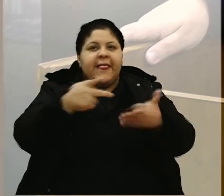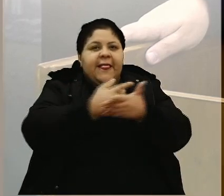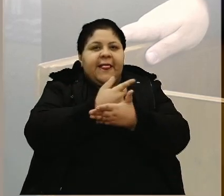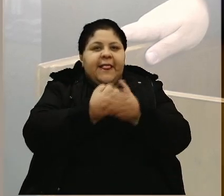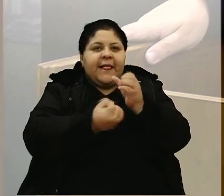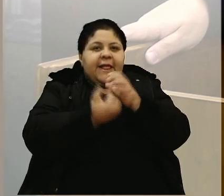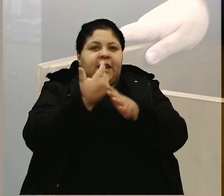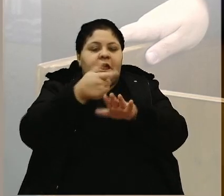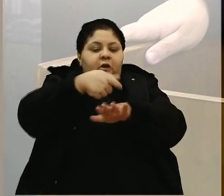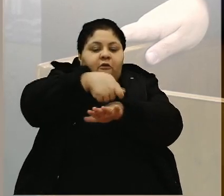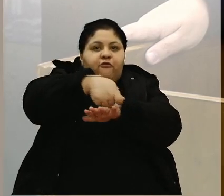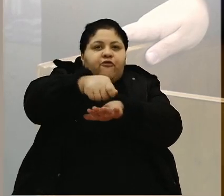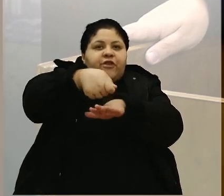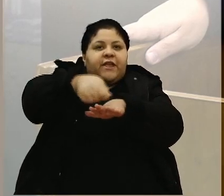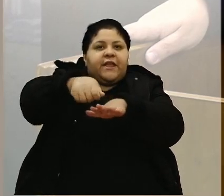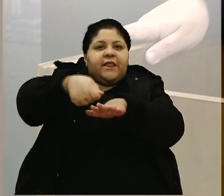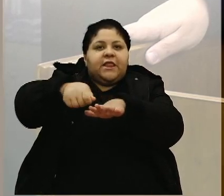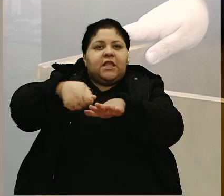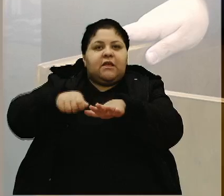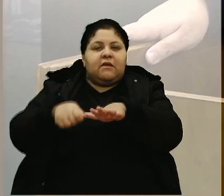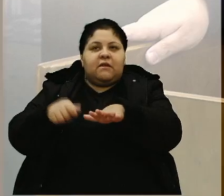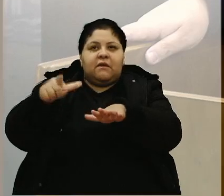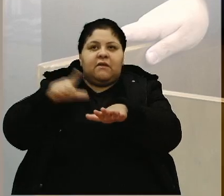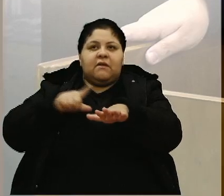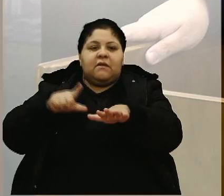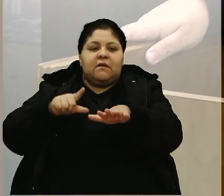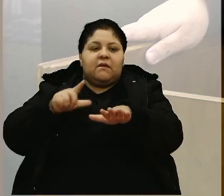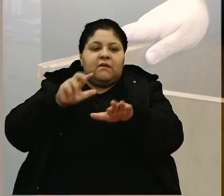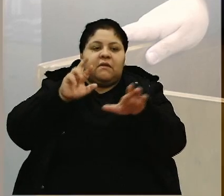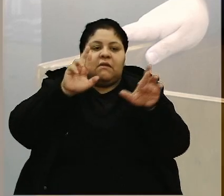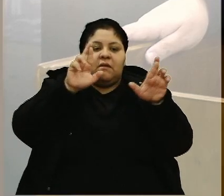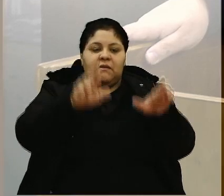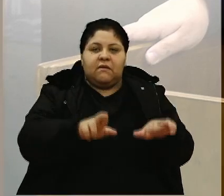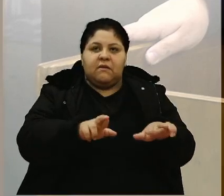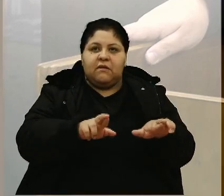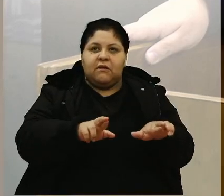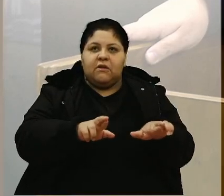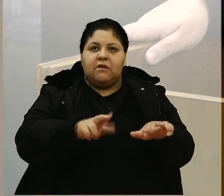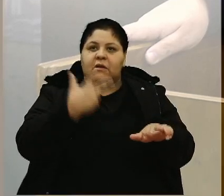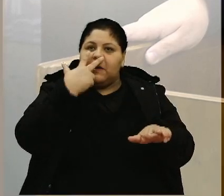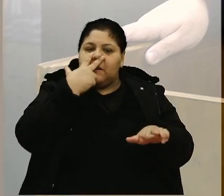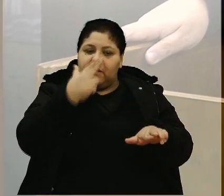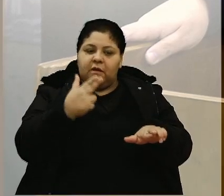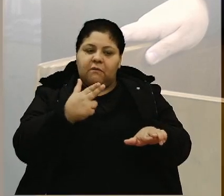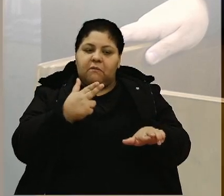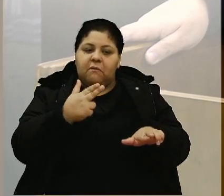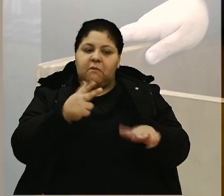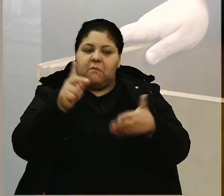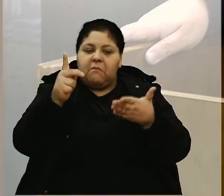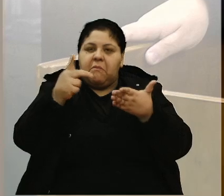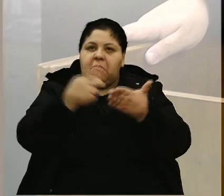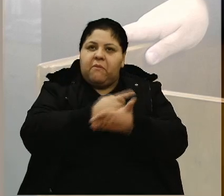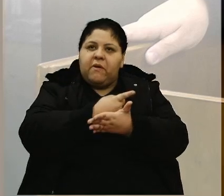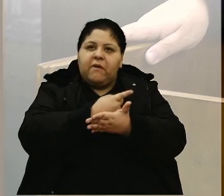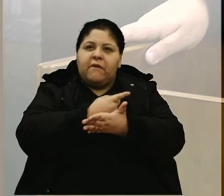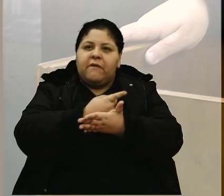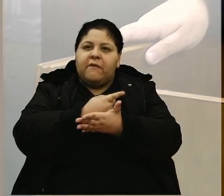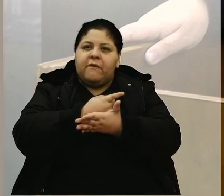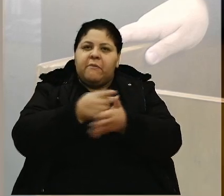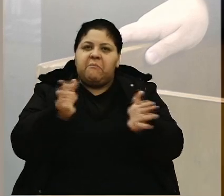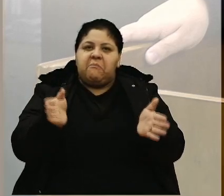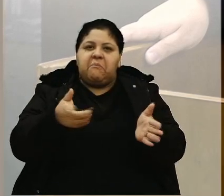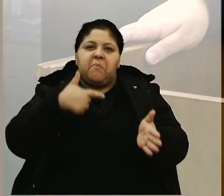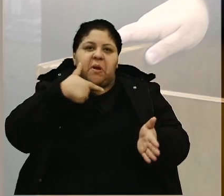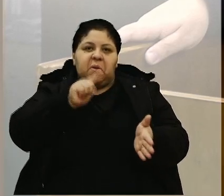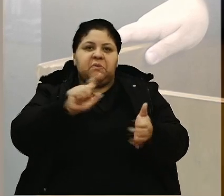news. Existe aqui, em todas as regiões, os Janones, que manipulam e distorcem para ganhar engajamento